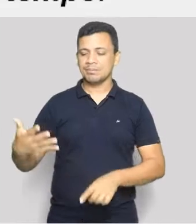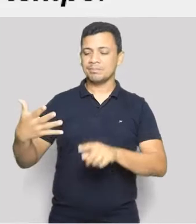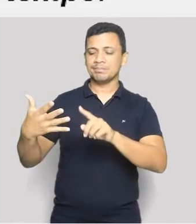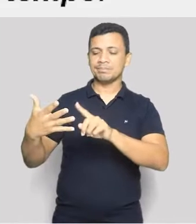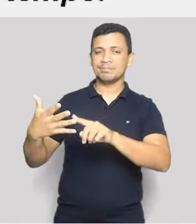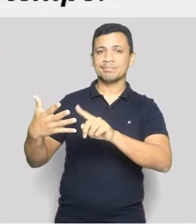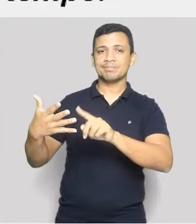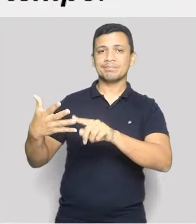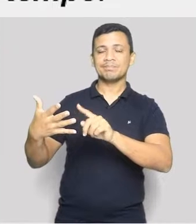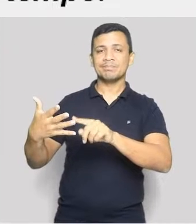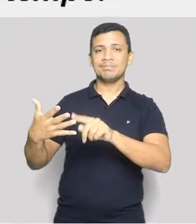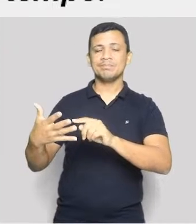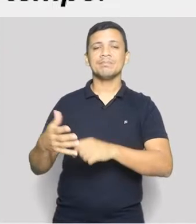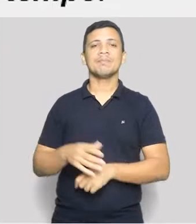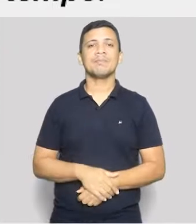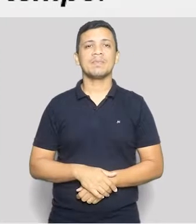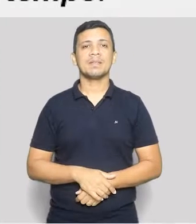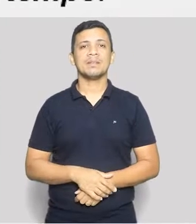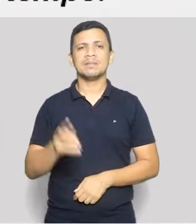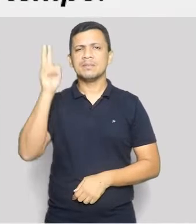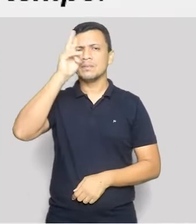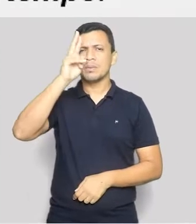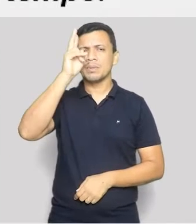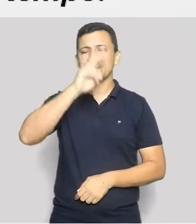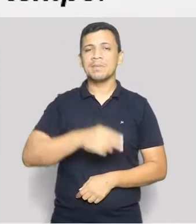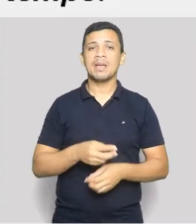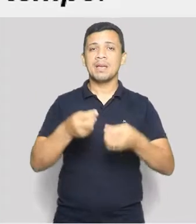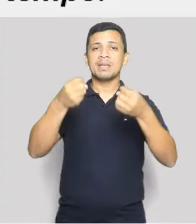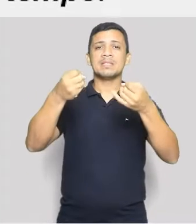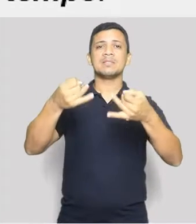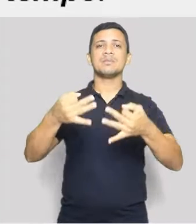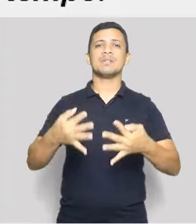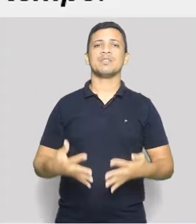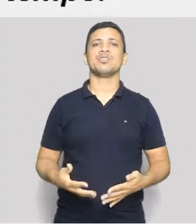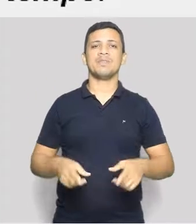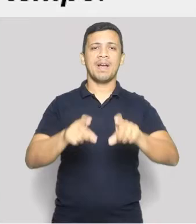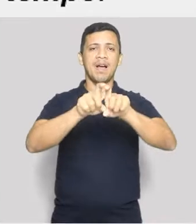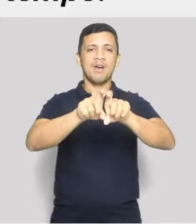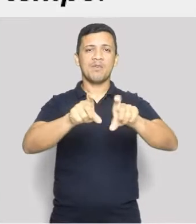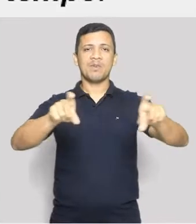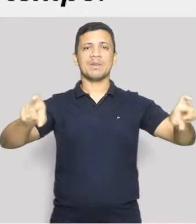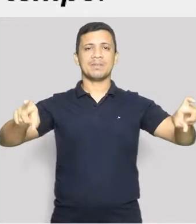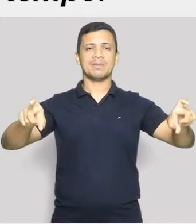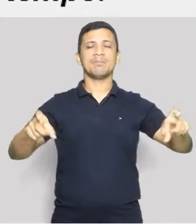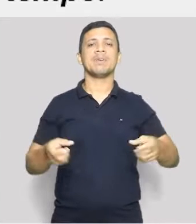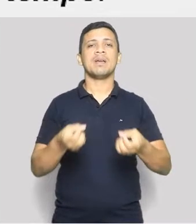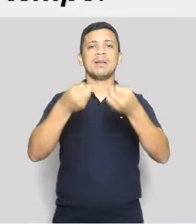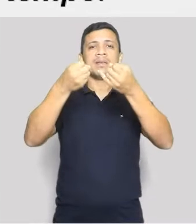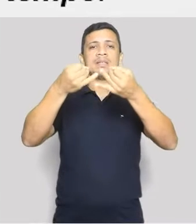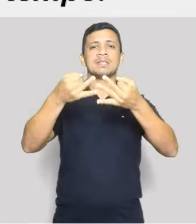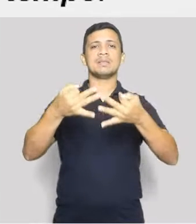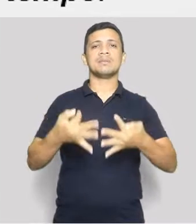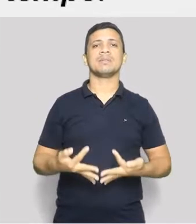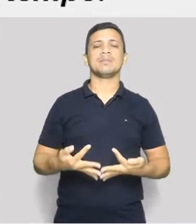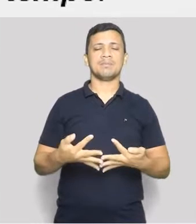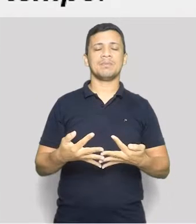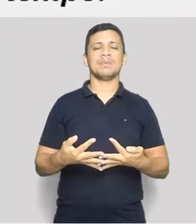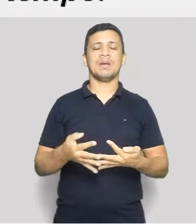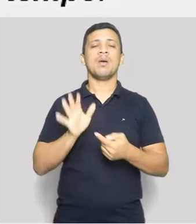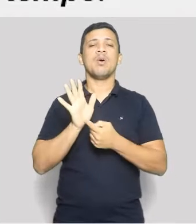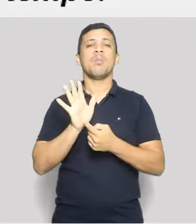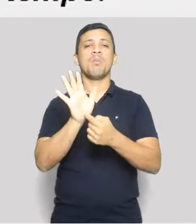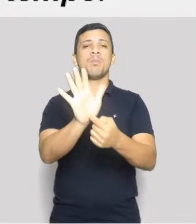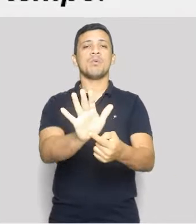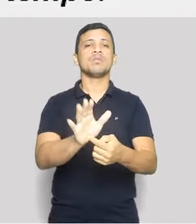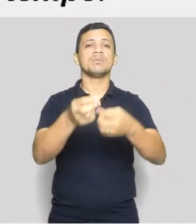orações coordenadas, vamos lá, relembra, é a oração explicativa. A ideia de explicação, ela é